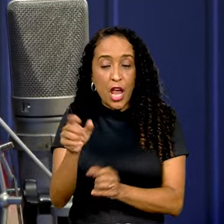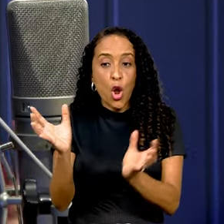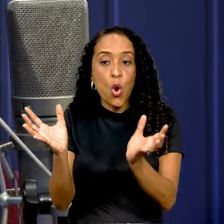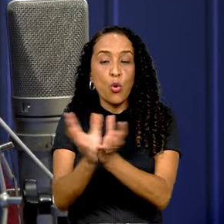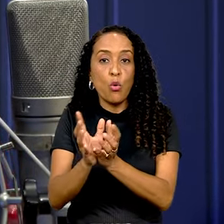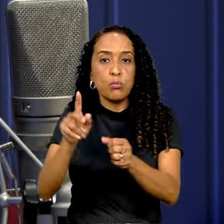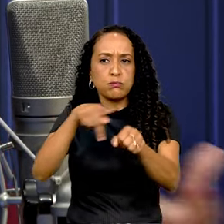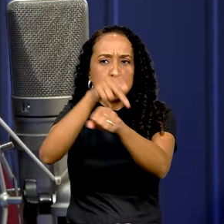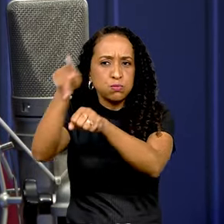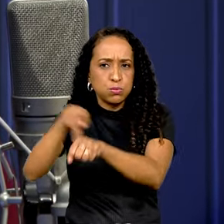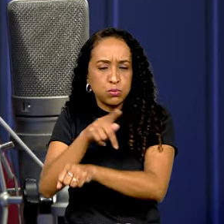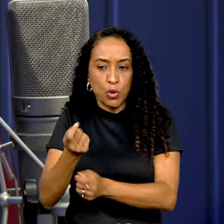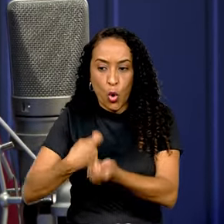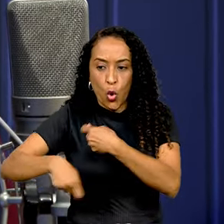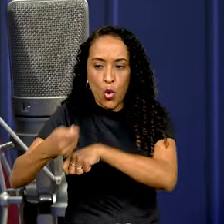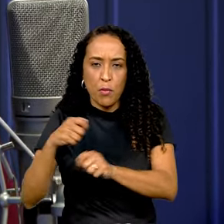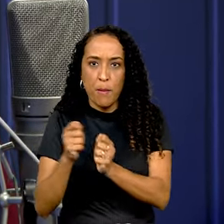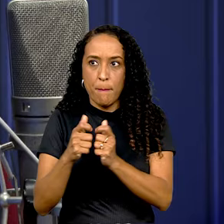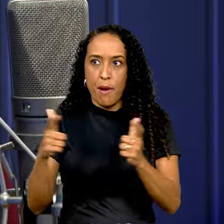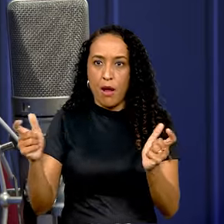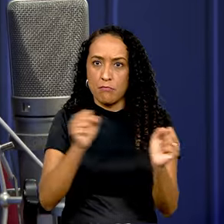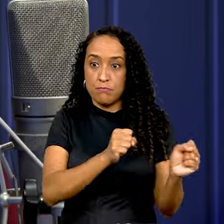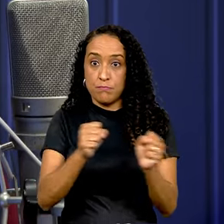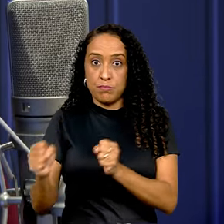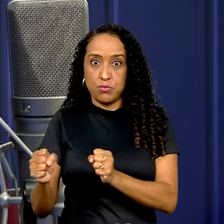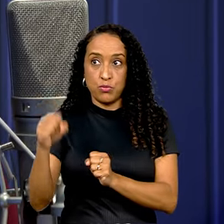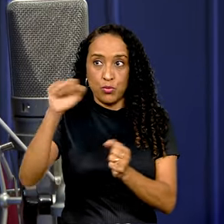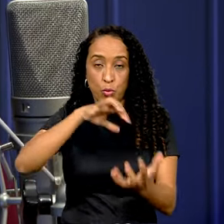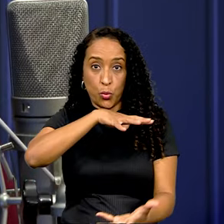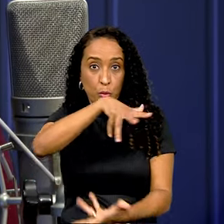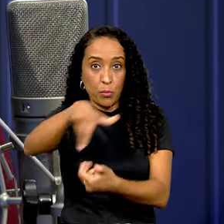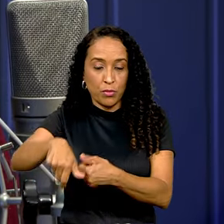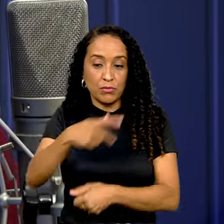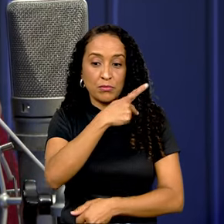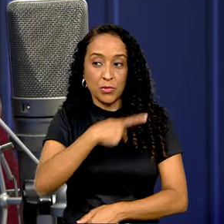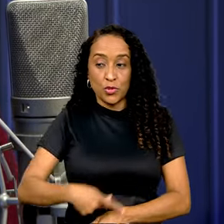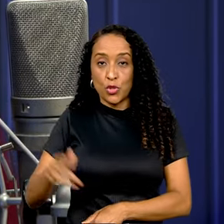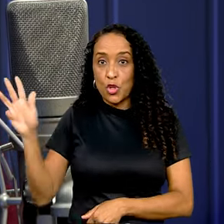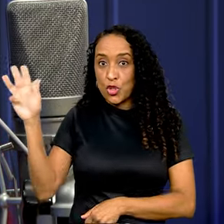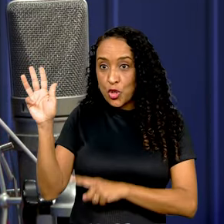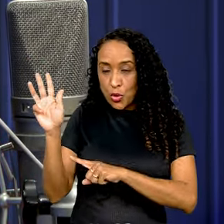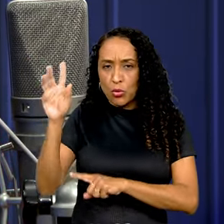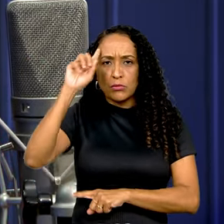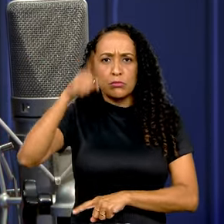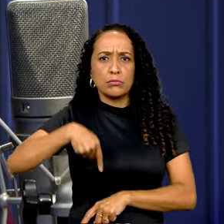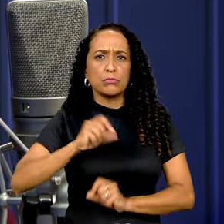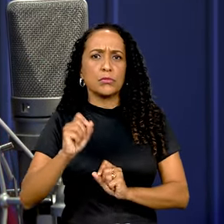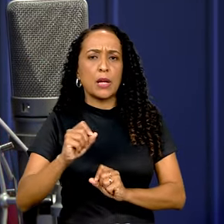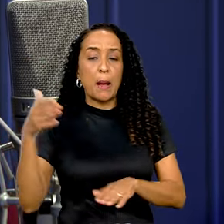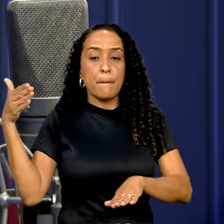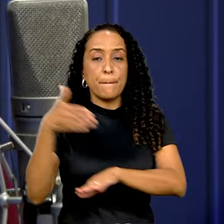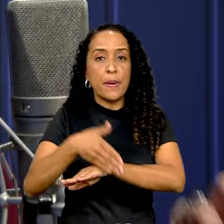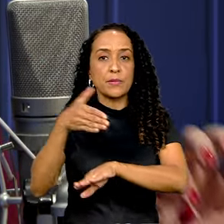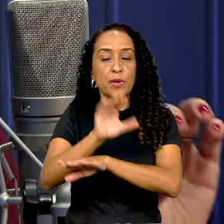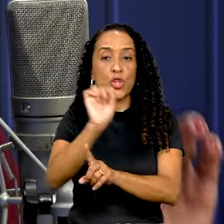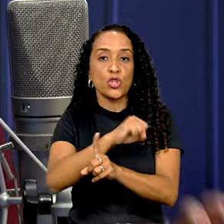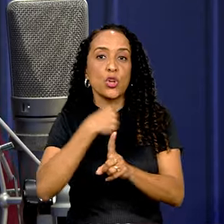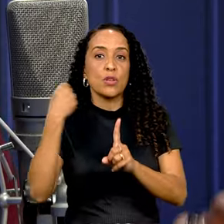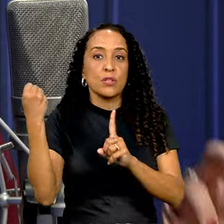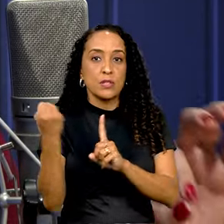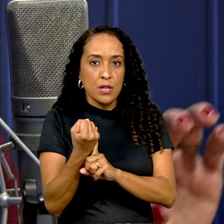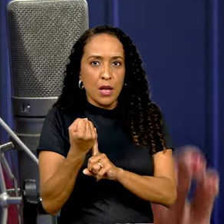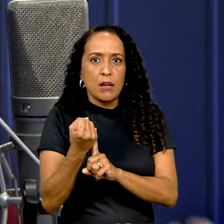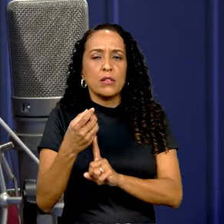bloco dos países com as economias mais potentes do mundo o presidente Lula determinou que a participação